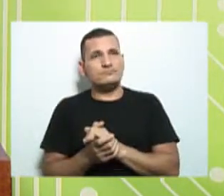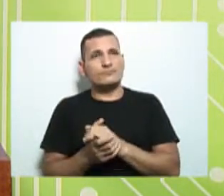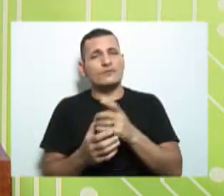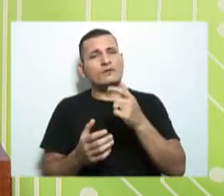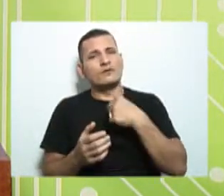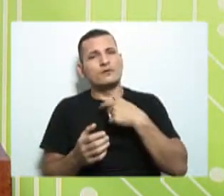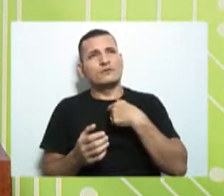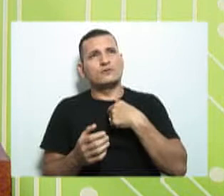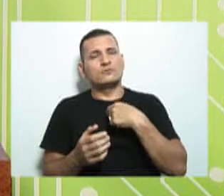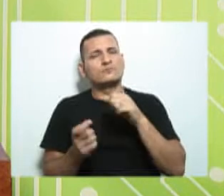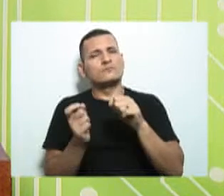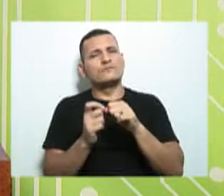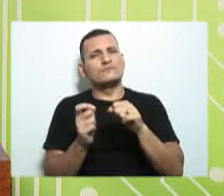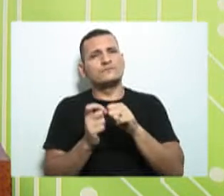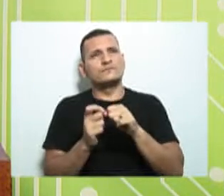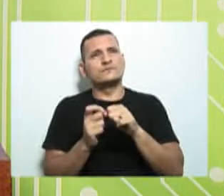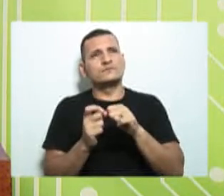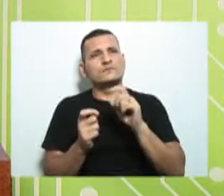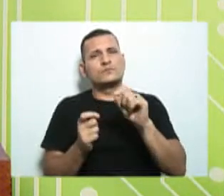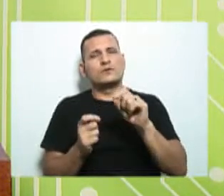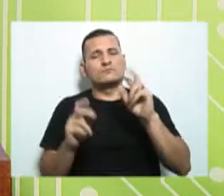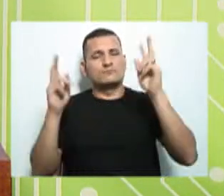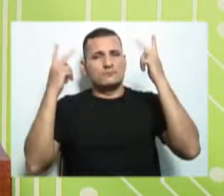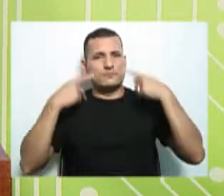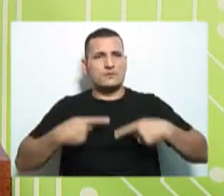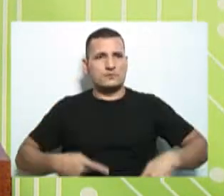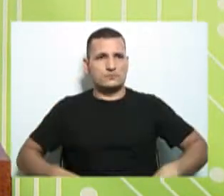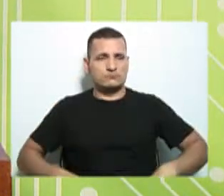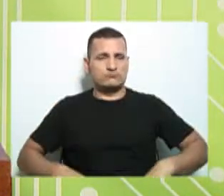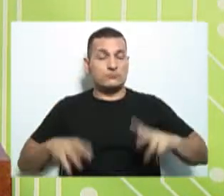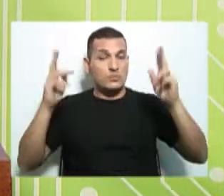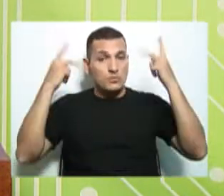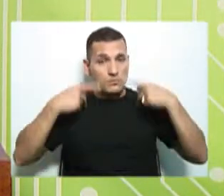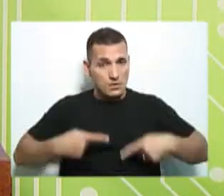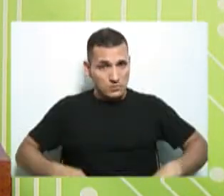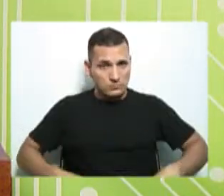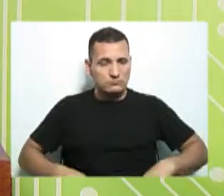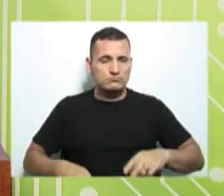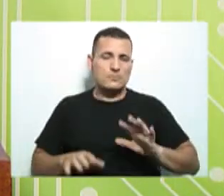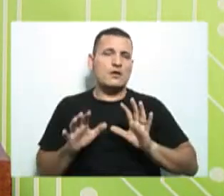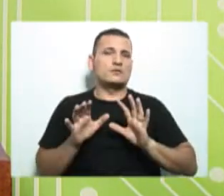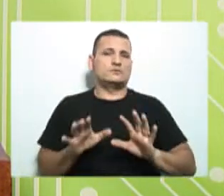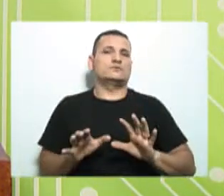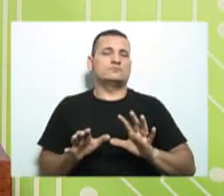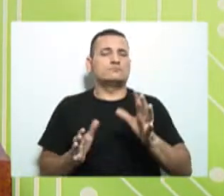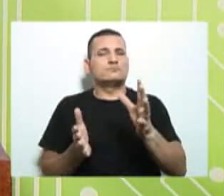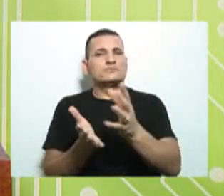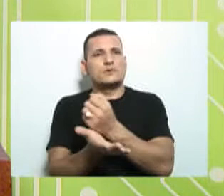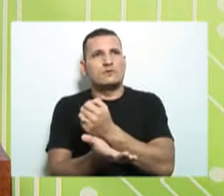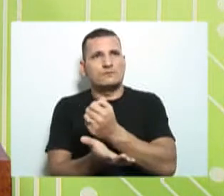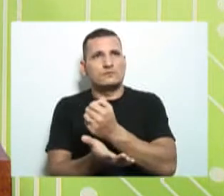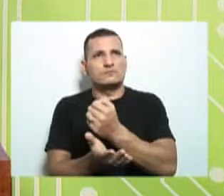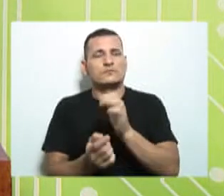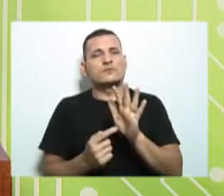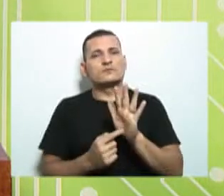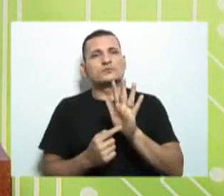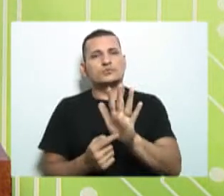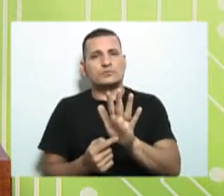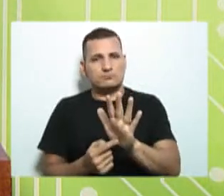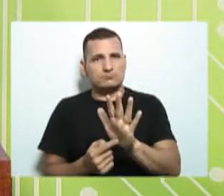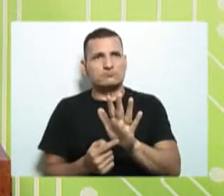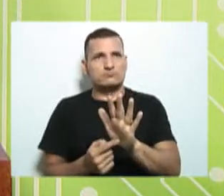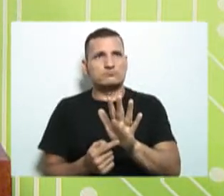eu agi da forma de ser humano. E o ser humano é assim, ele salva. E ele agiu da forma de